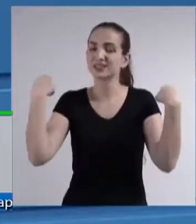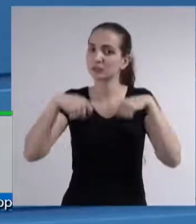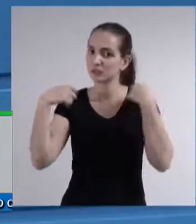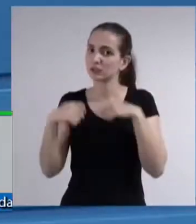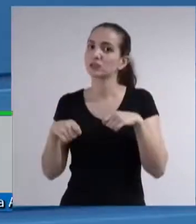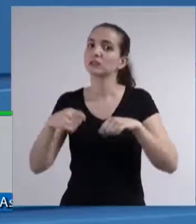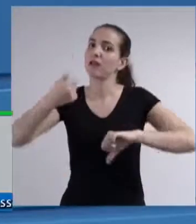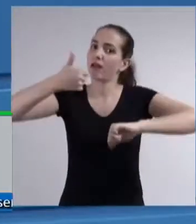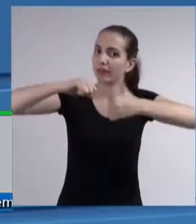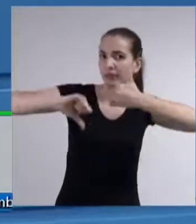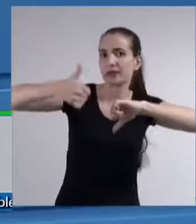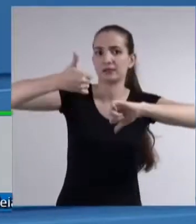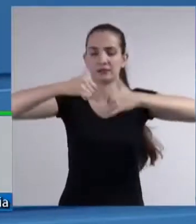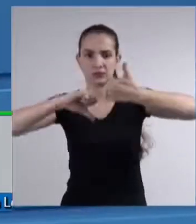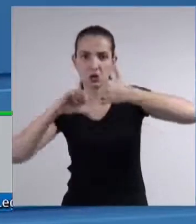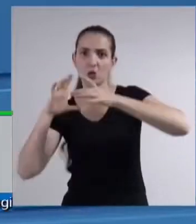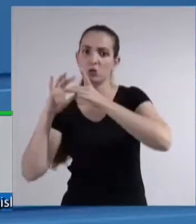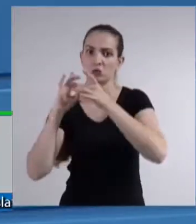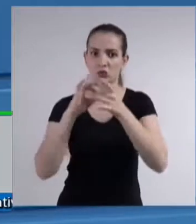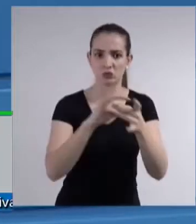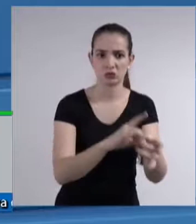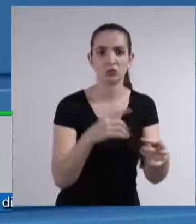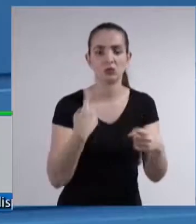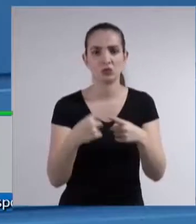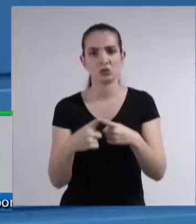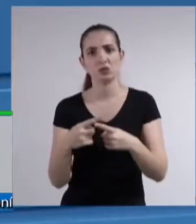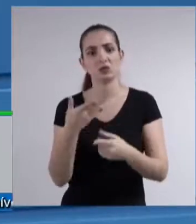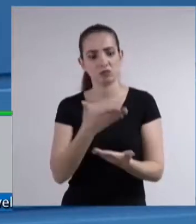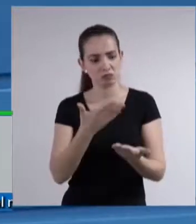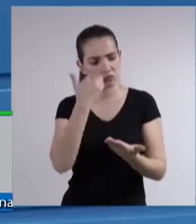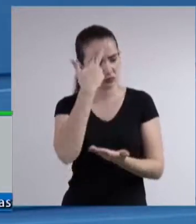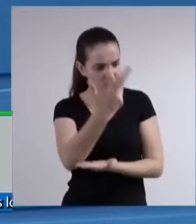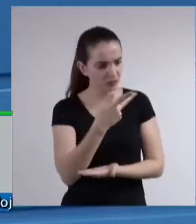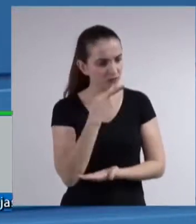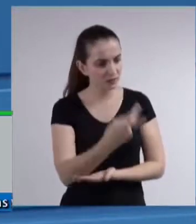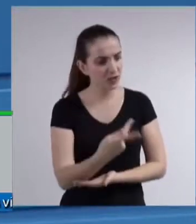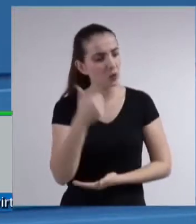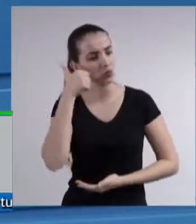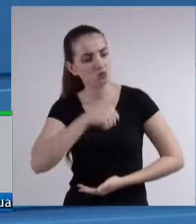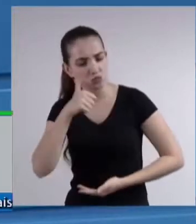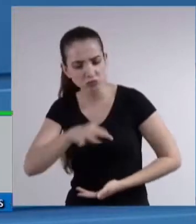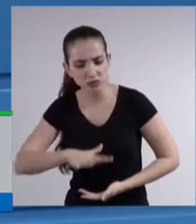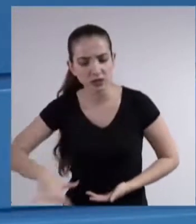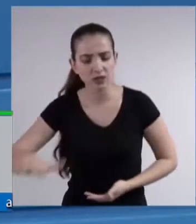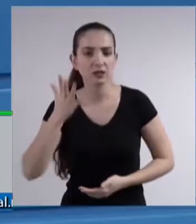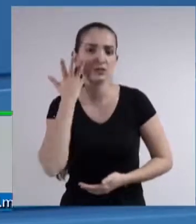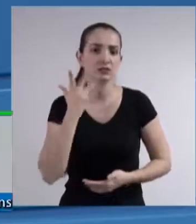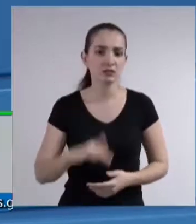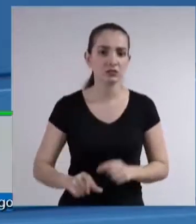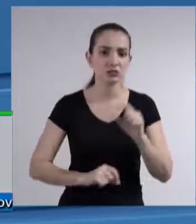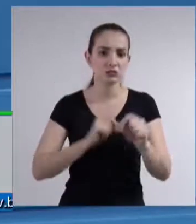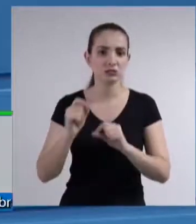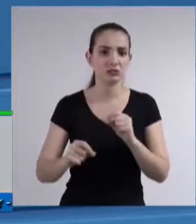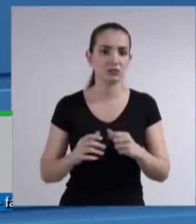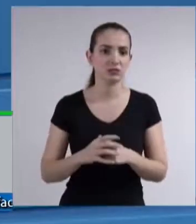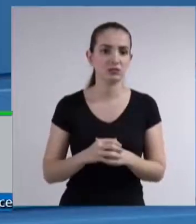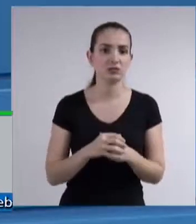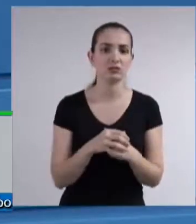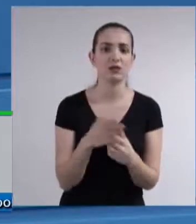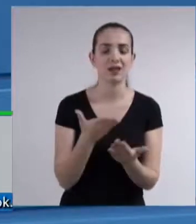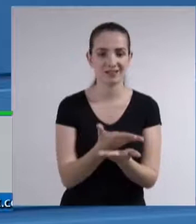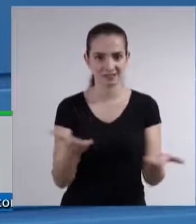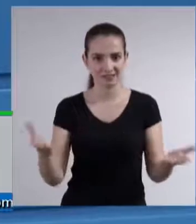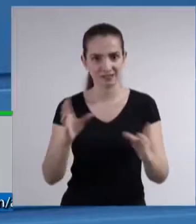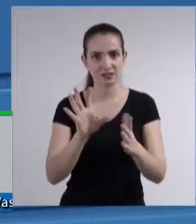contexto. Vossa Excelência fala em mulheres, crianças que entraram na casa dos proprietários,